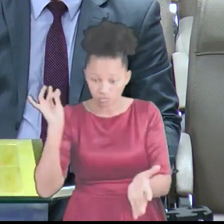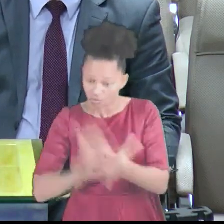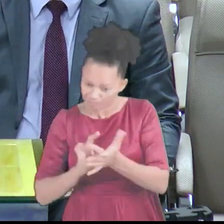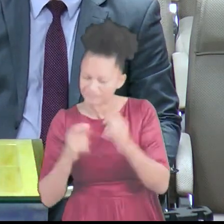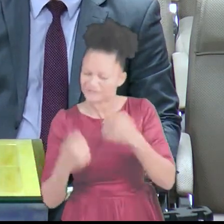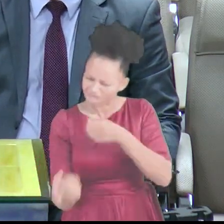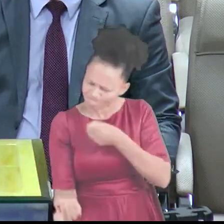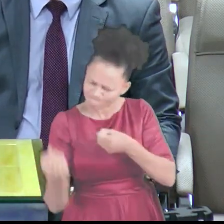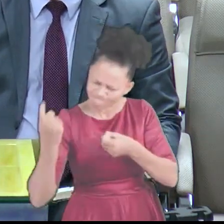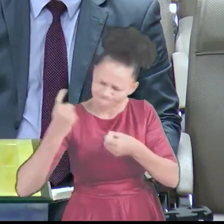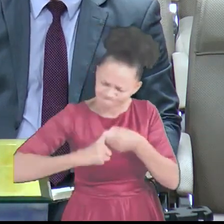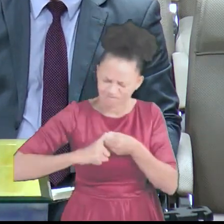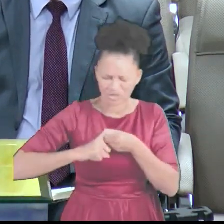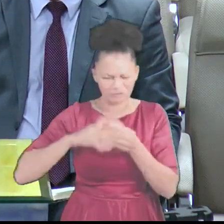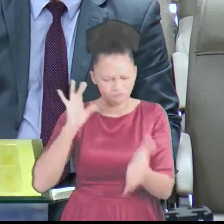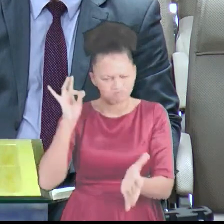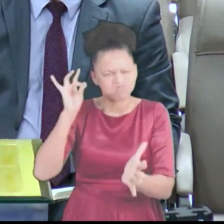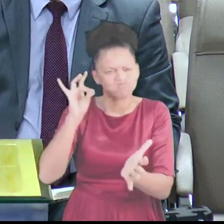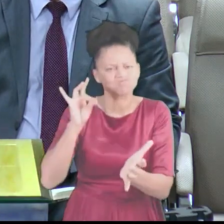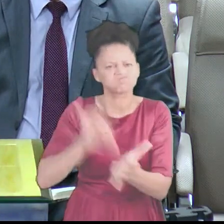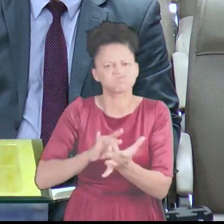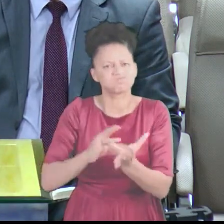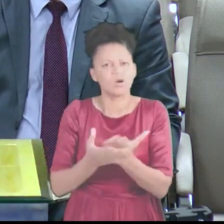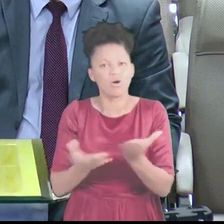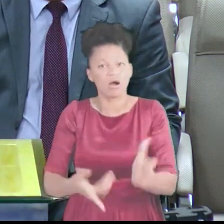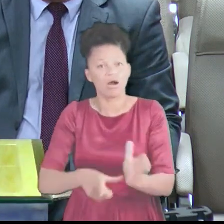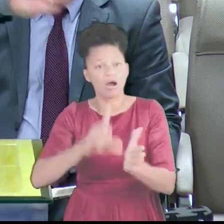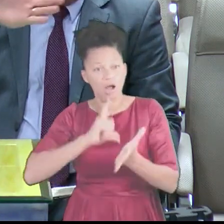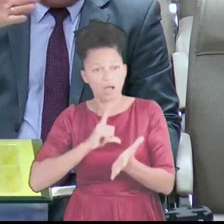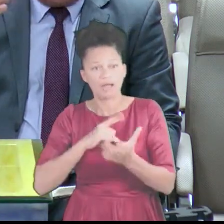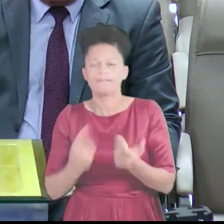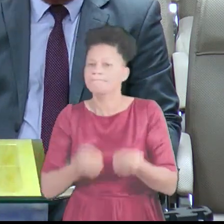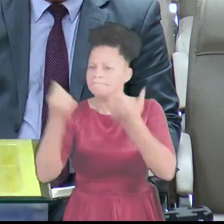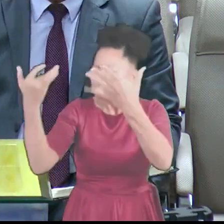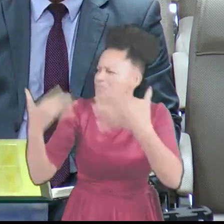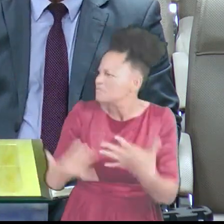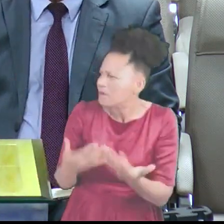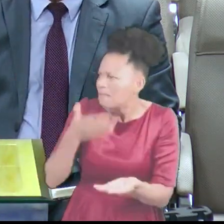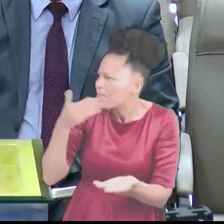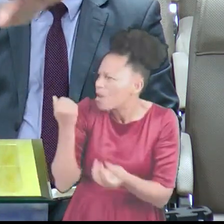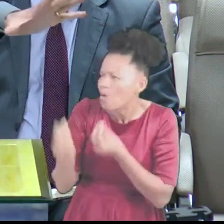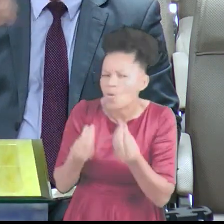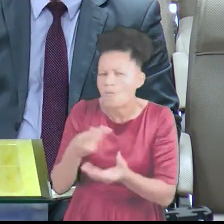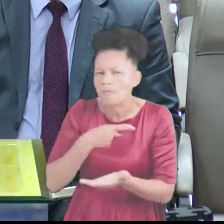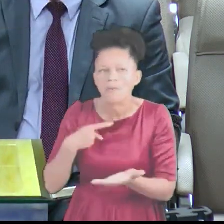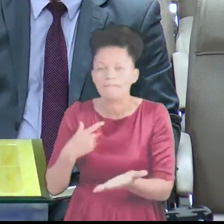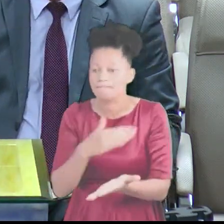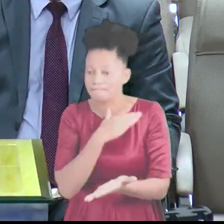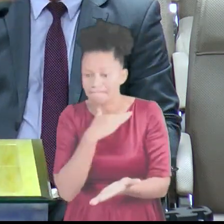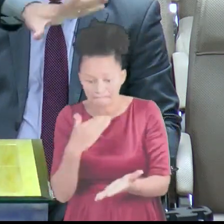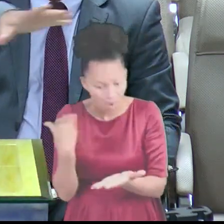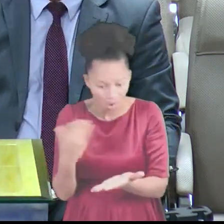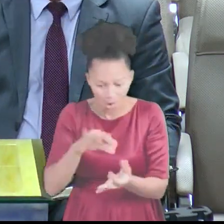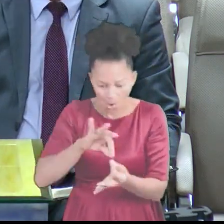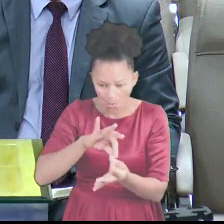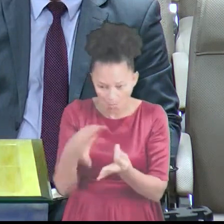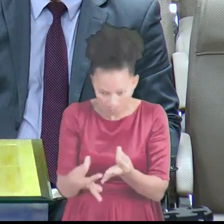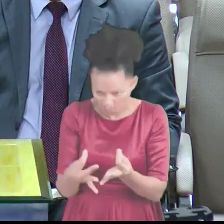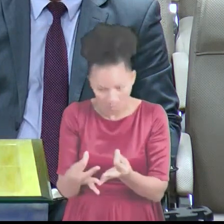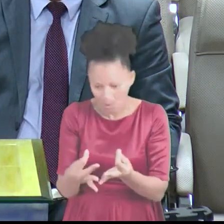ser como era antes. Me explica melhor, pastor. Morreu, virou